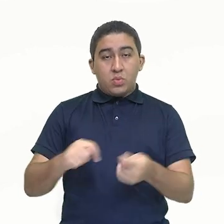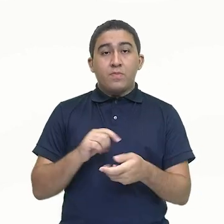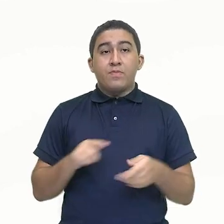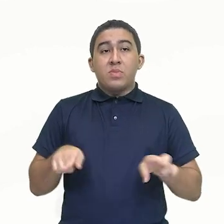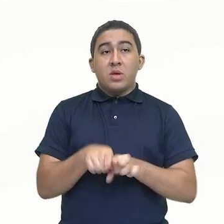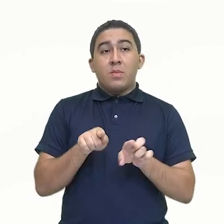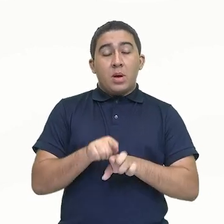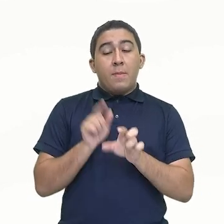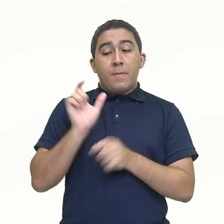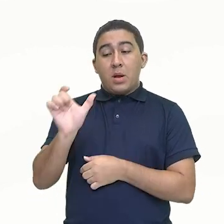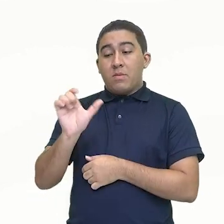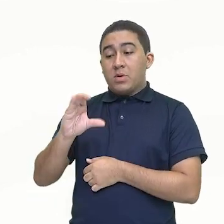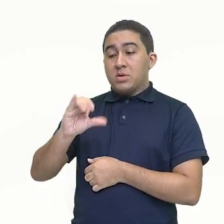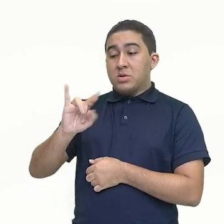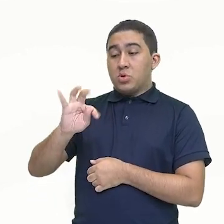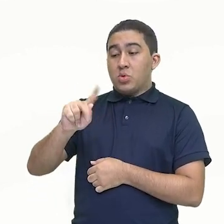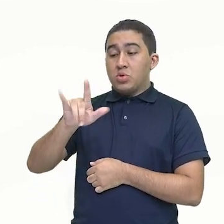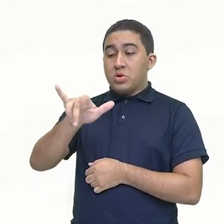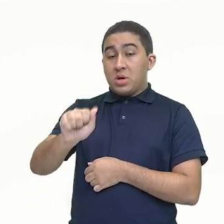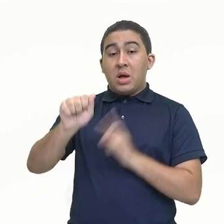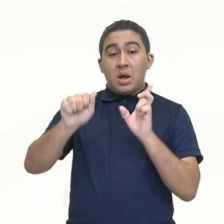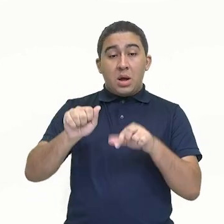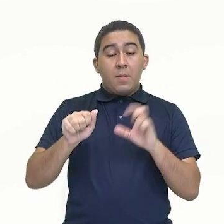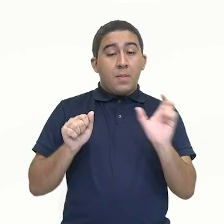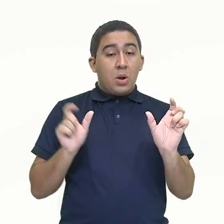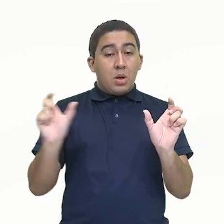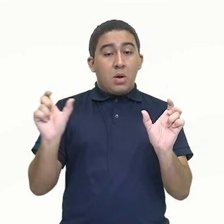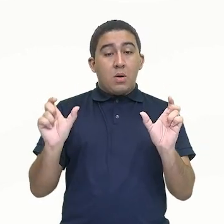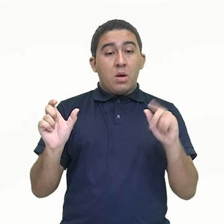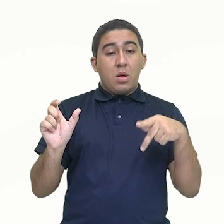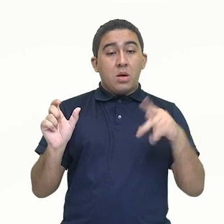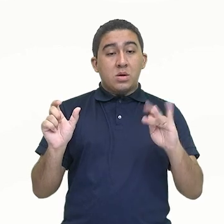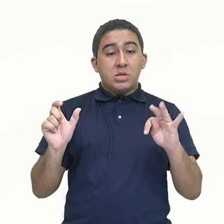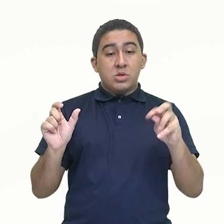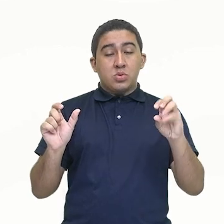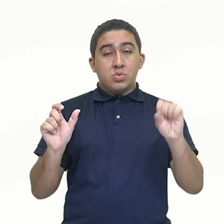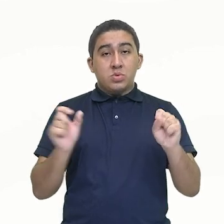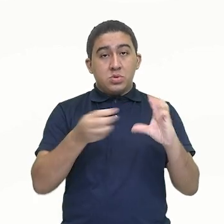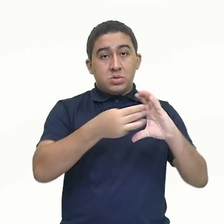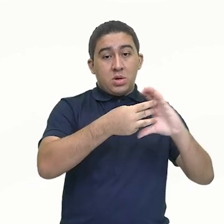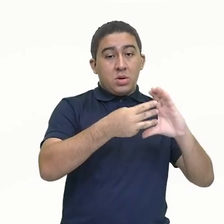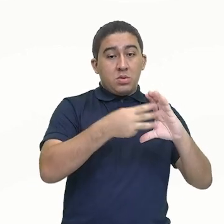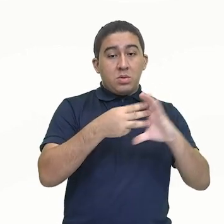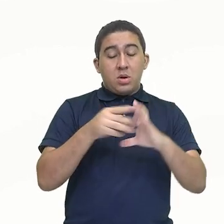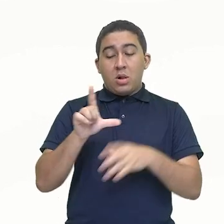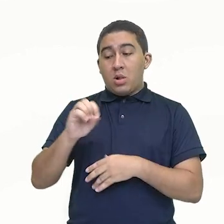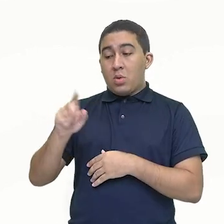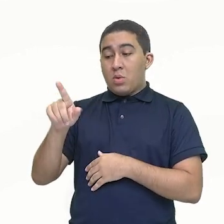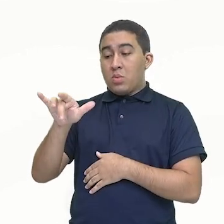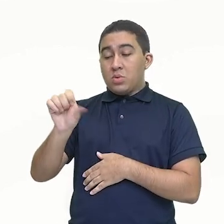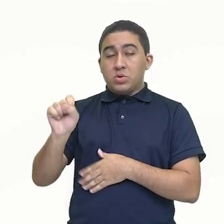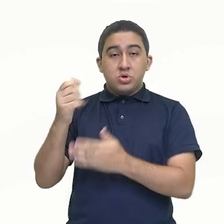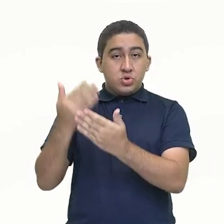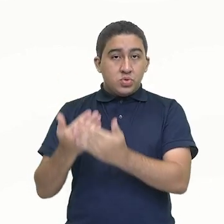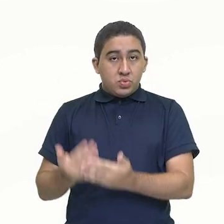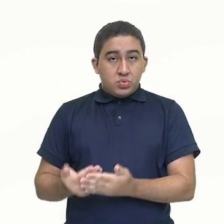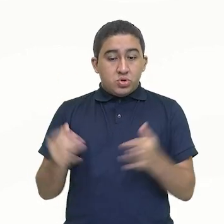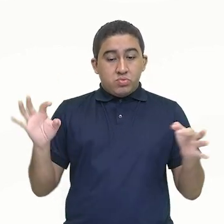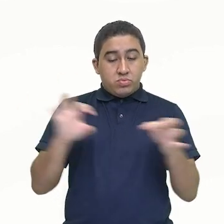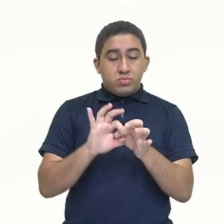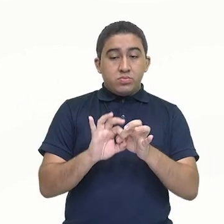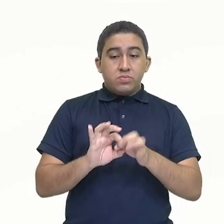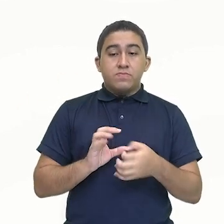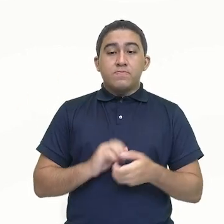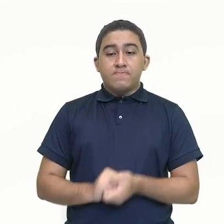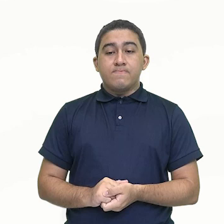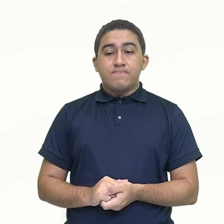termo citologia, ele deriva das palavras gregas kitos, que significa célula, e logos, que